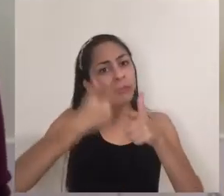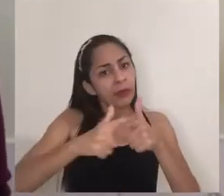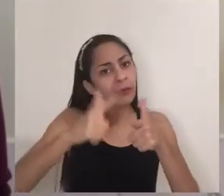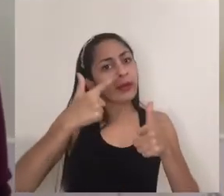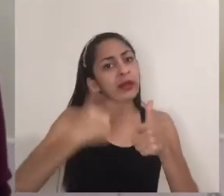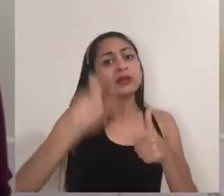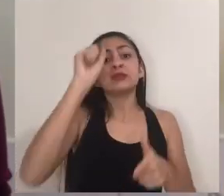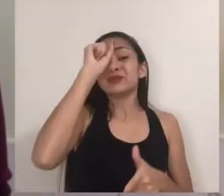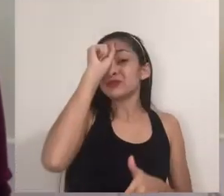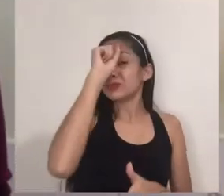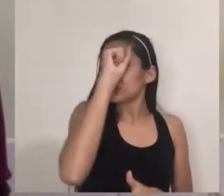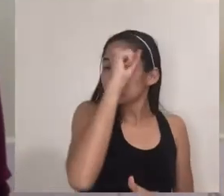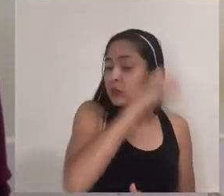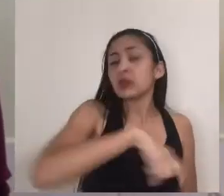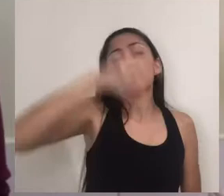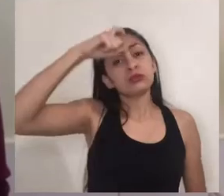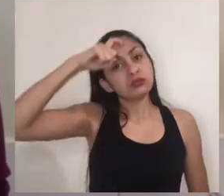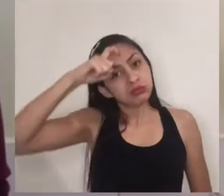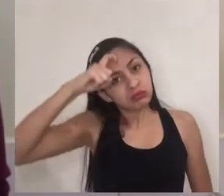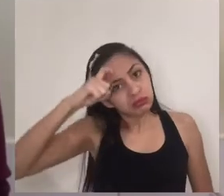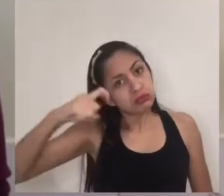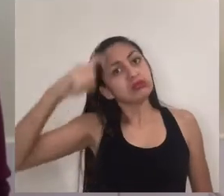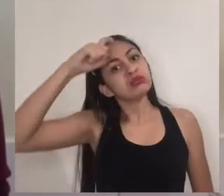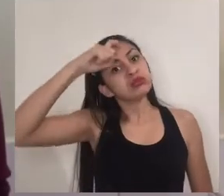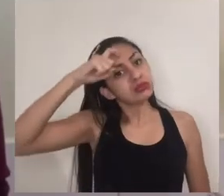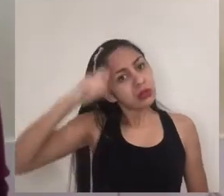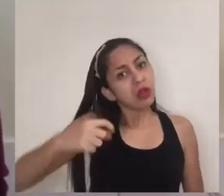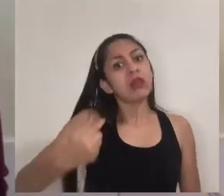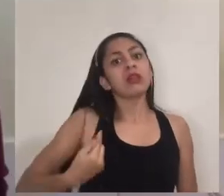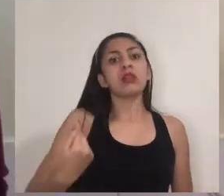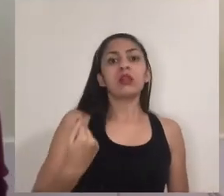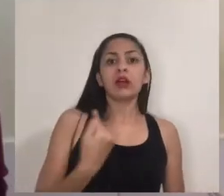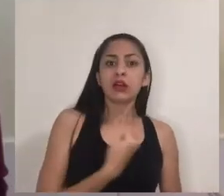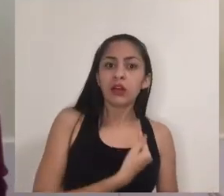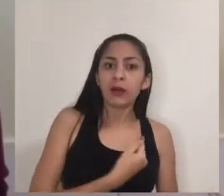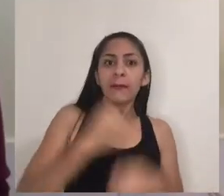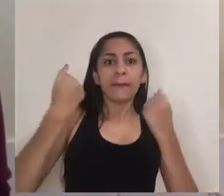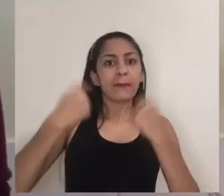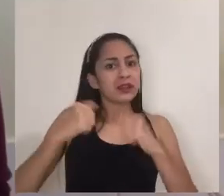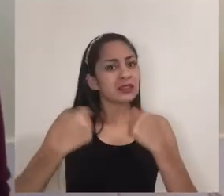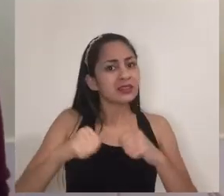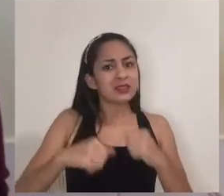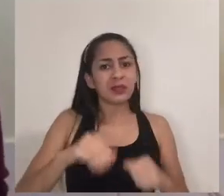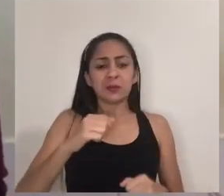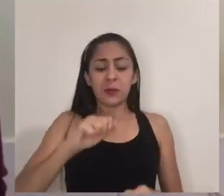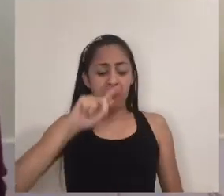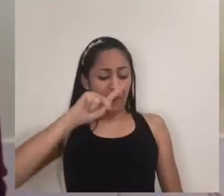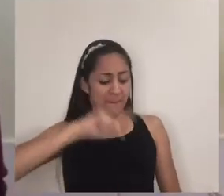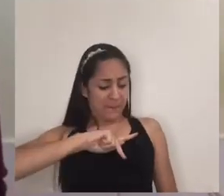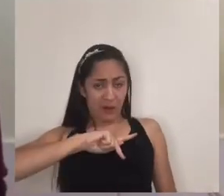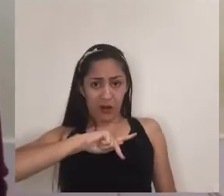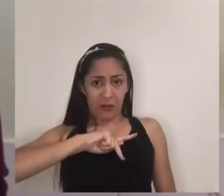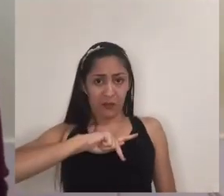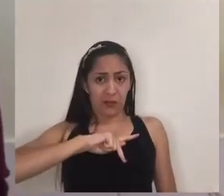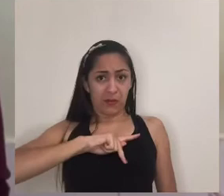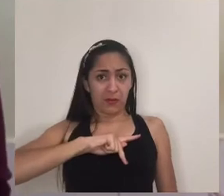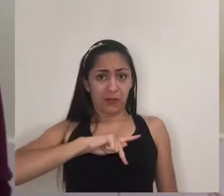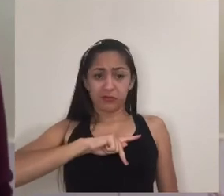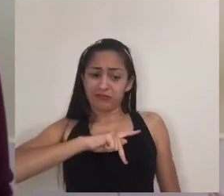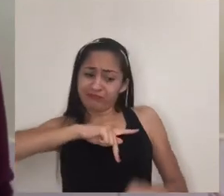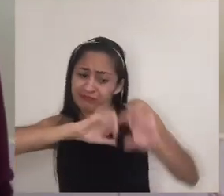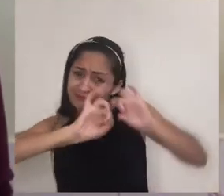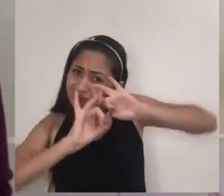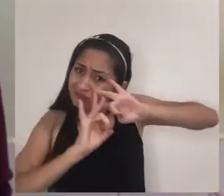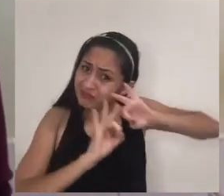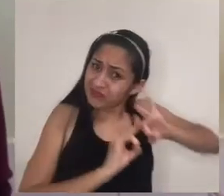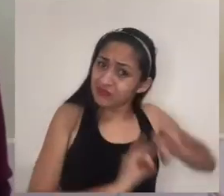Cristo, é justamente uma caminhada em que nós negamos cada vez mais a nós mesmos, em que